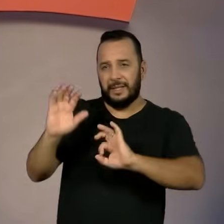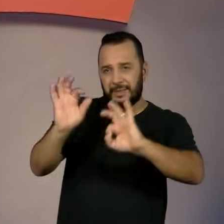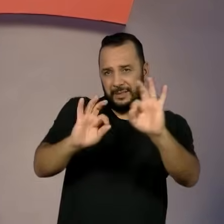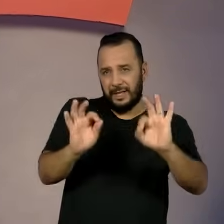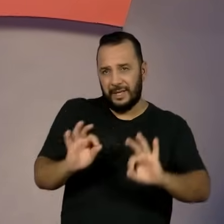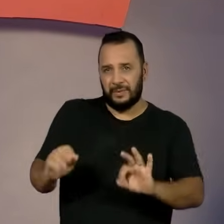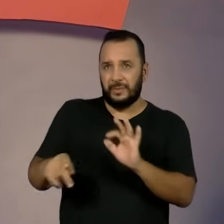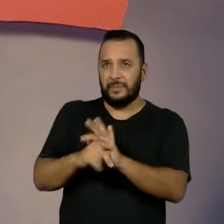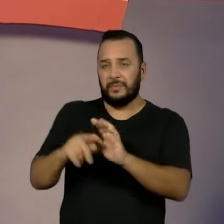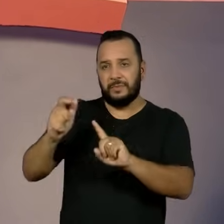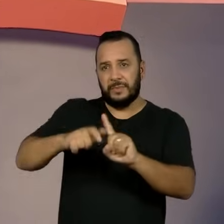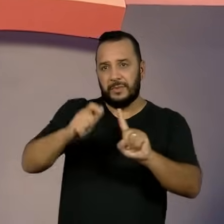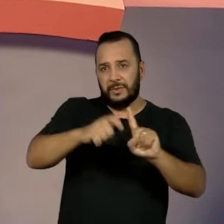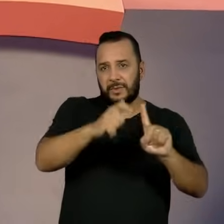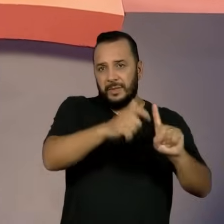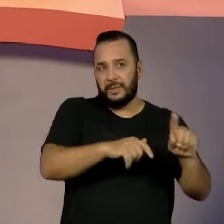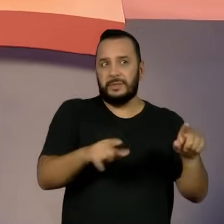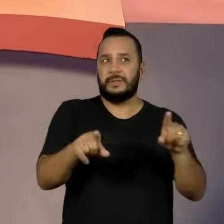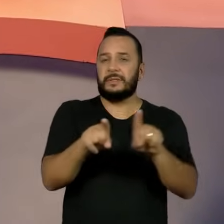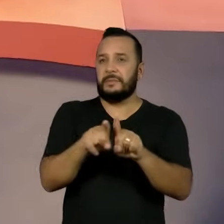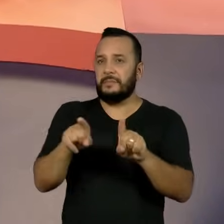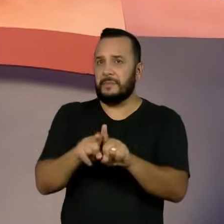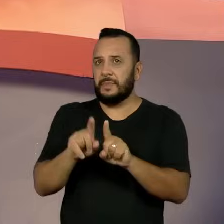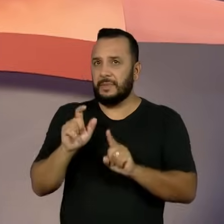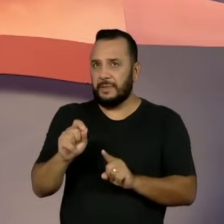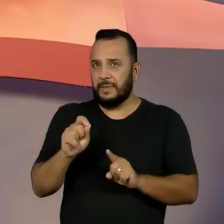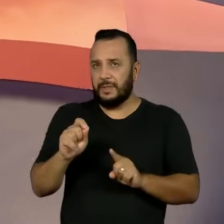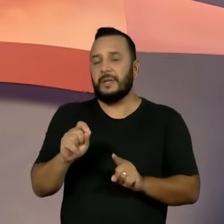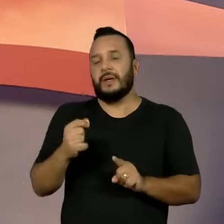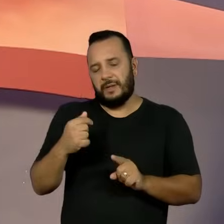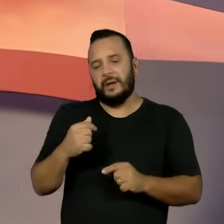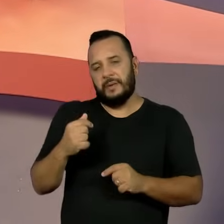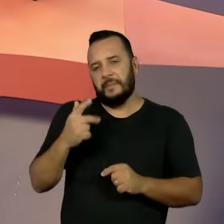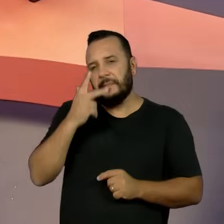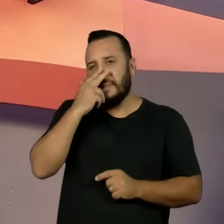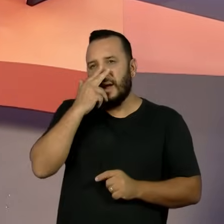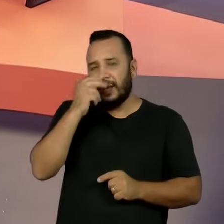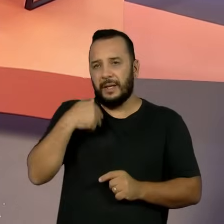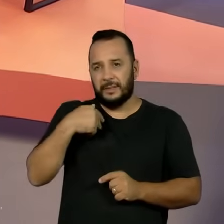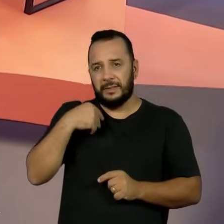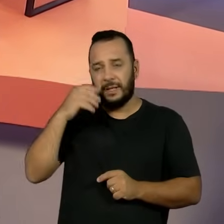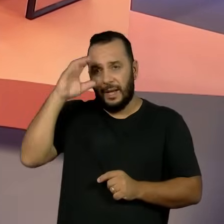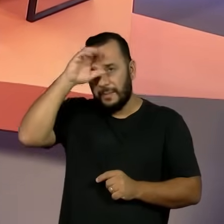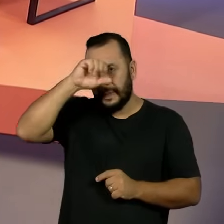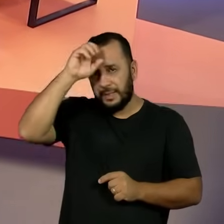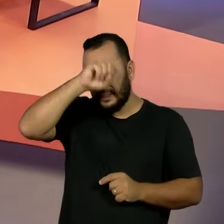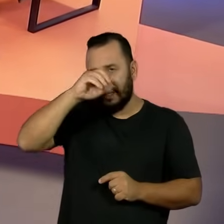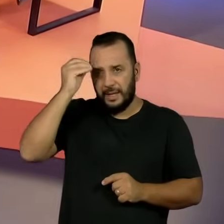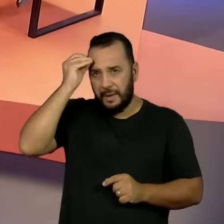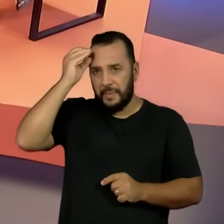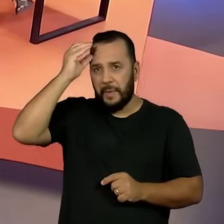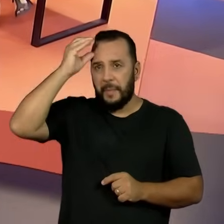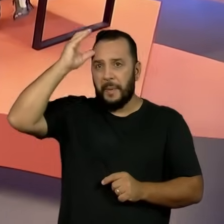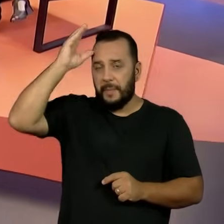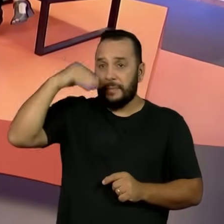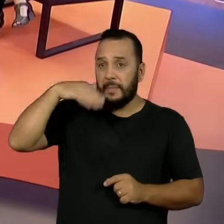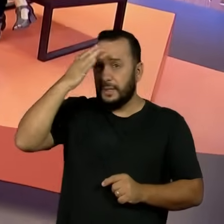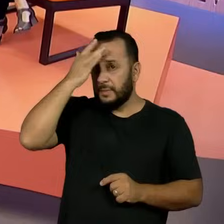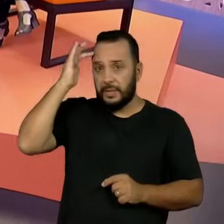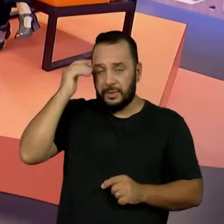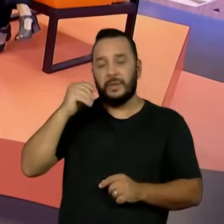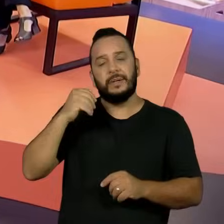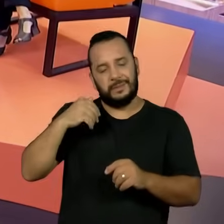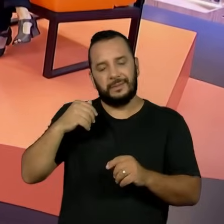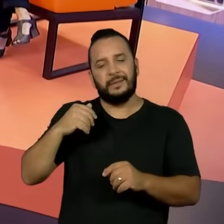dos personagens, seja do ponto de vista da formação. Então, mais pessoas negras, mais pessoas diversas entrando